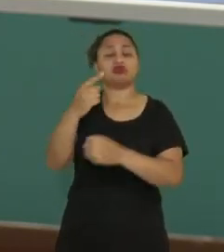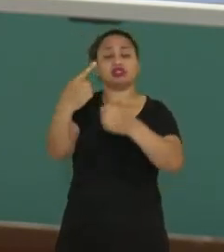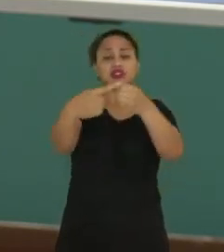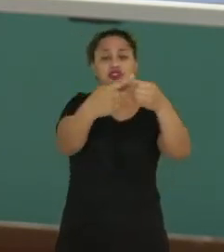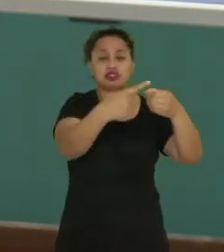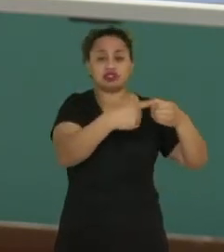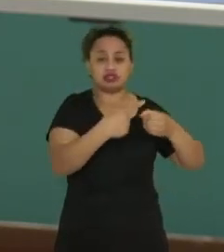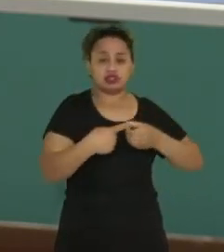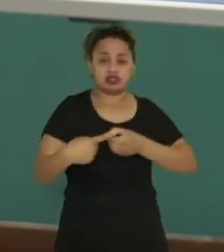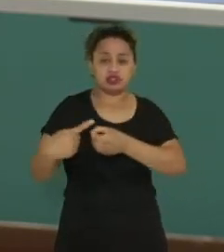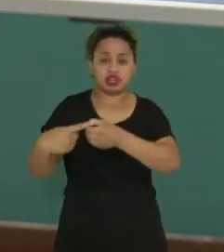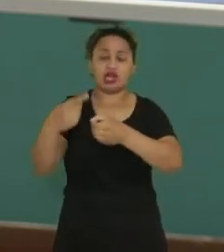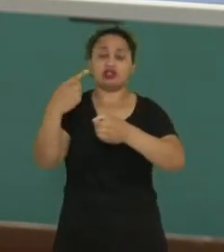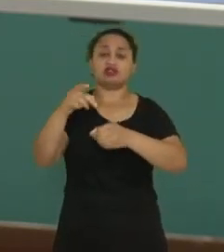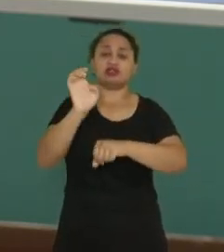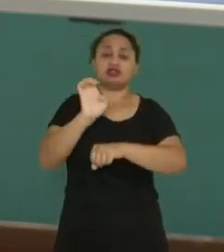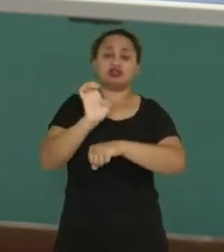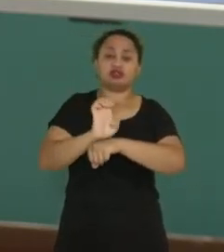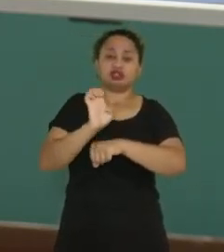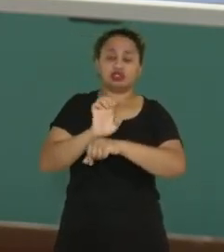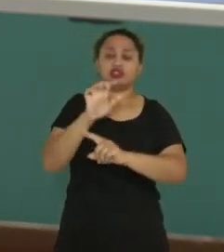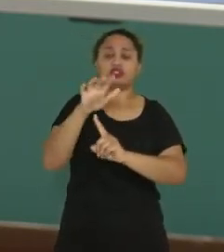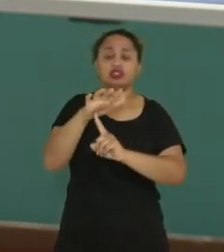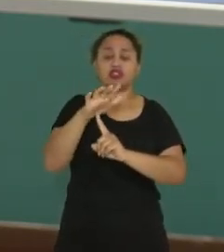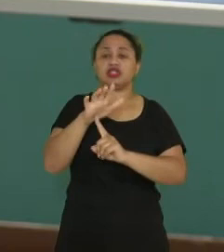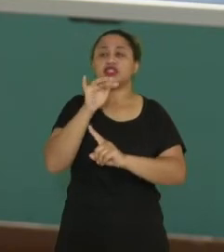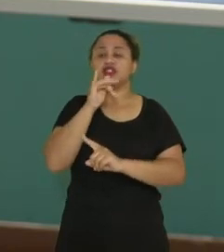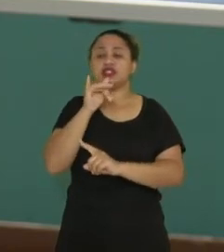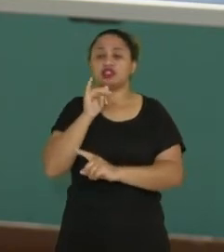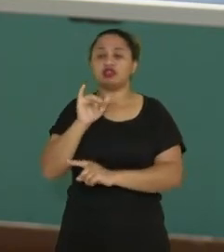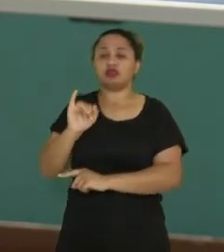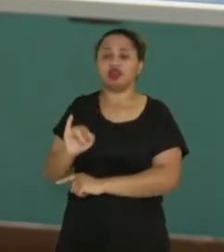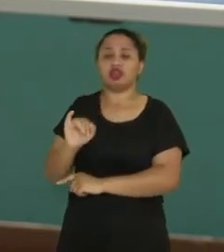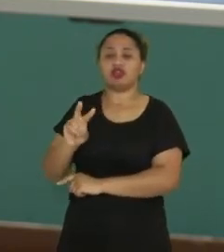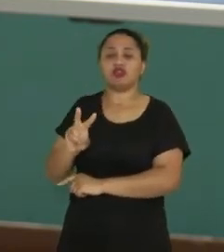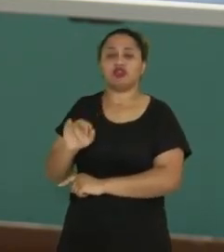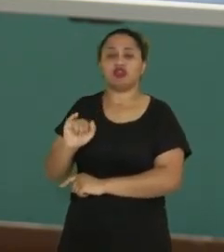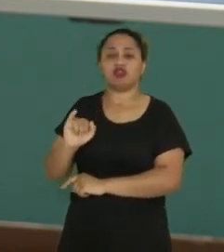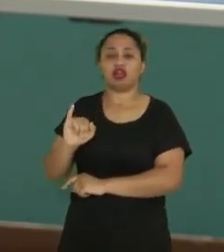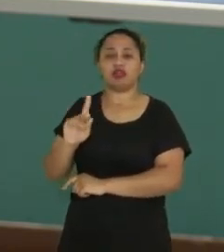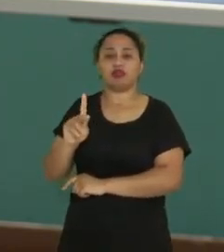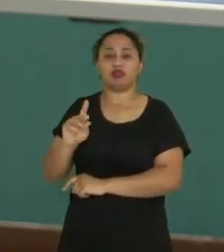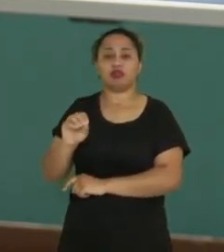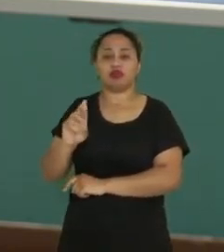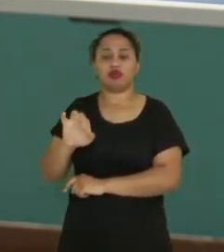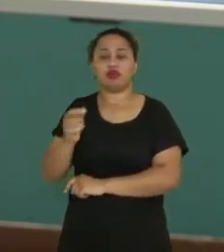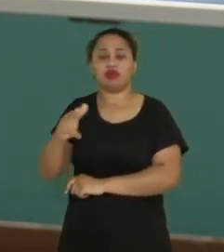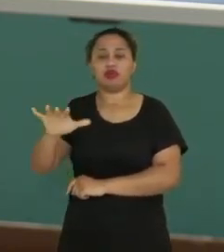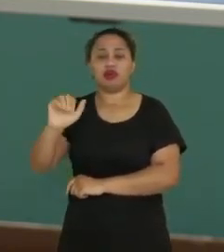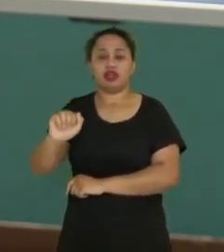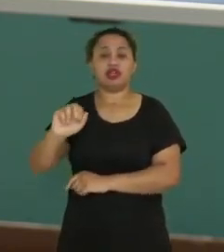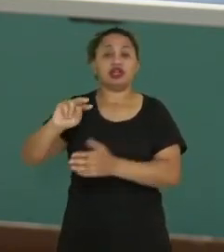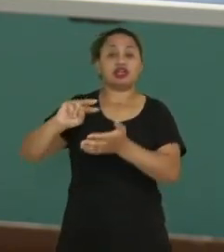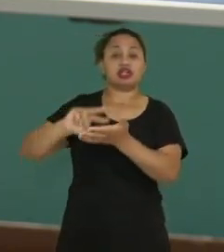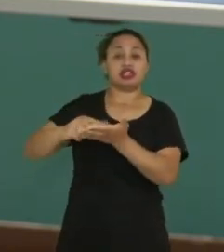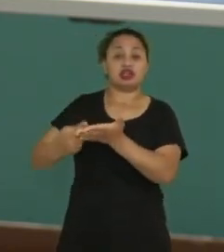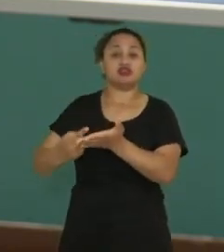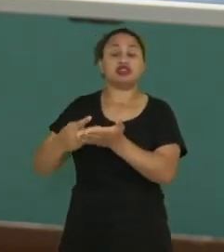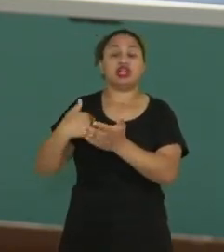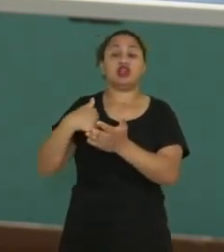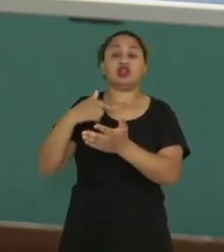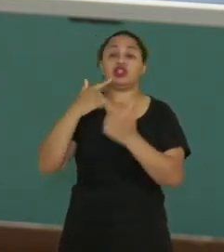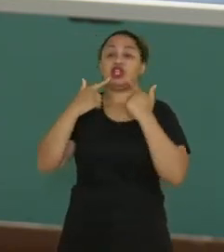né, paranaense, dá como exemplo Ivaiporã, né, Ivaiporã significa Rio Bonito, né, na